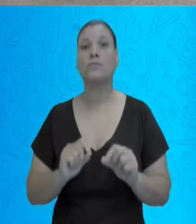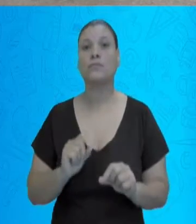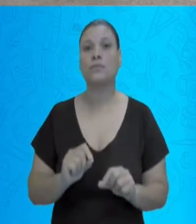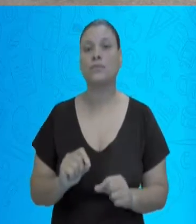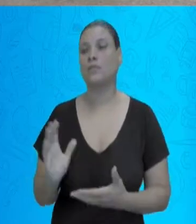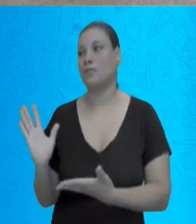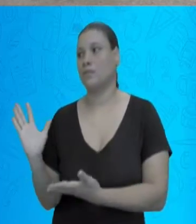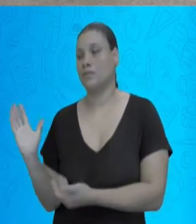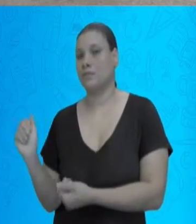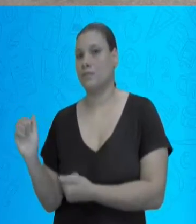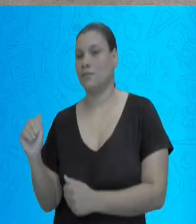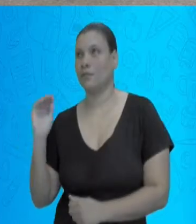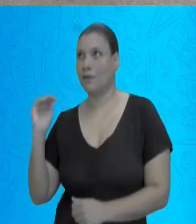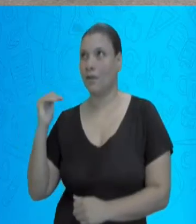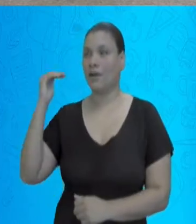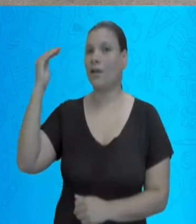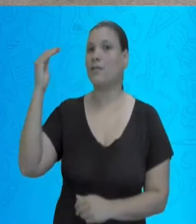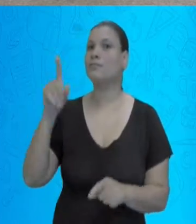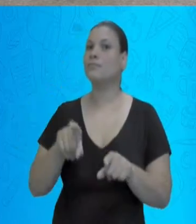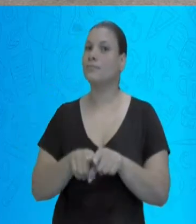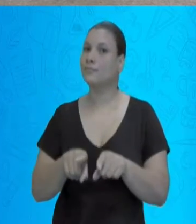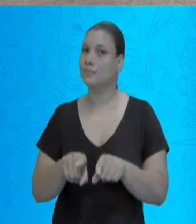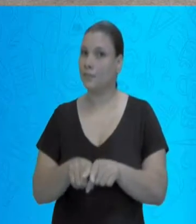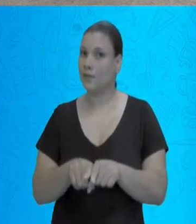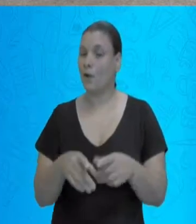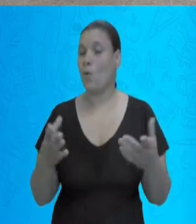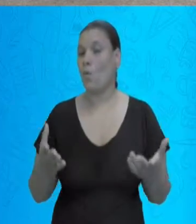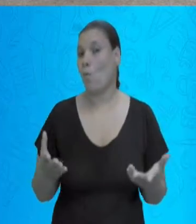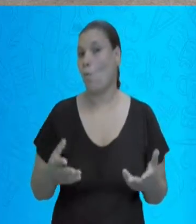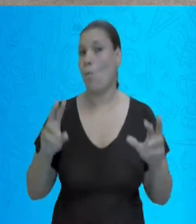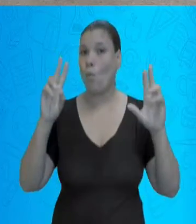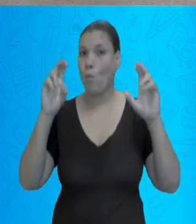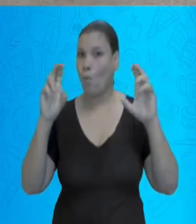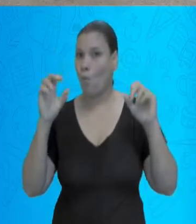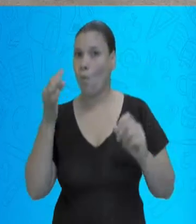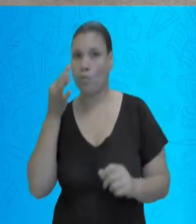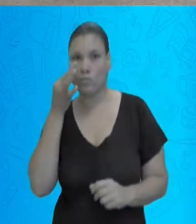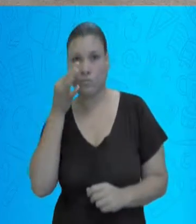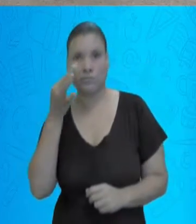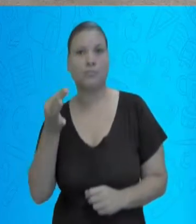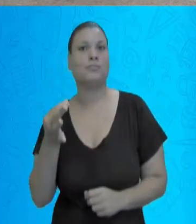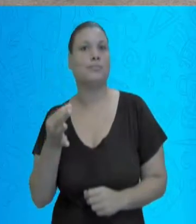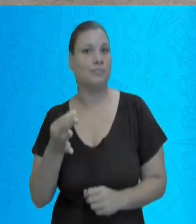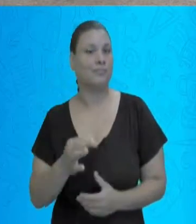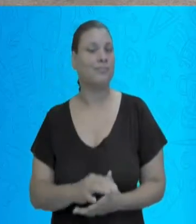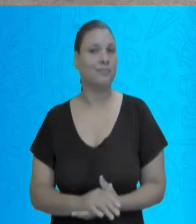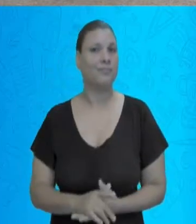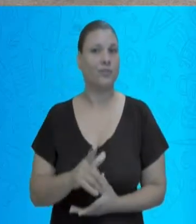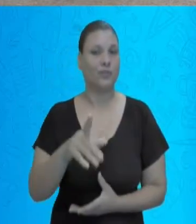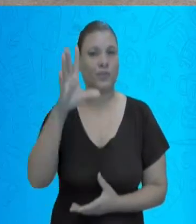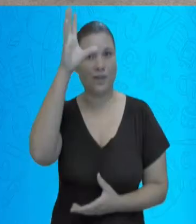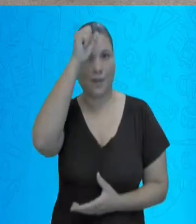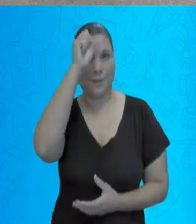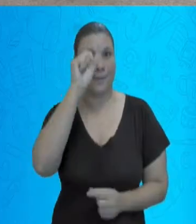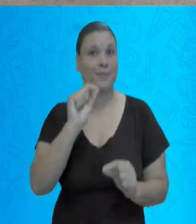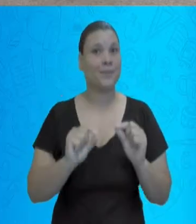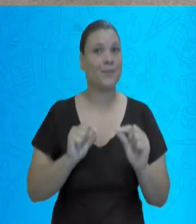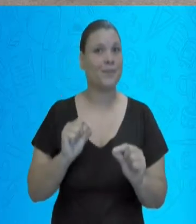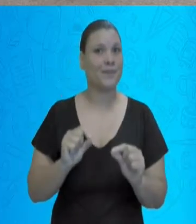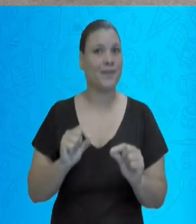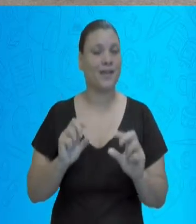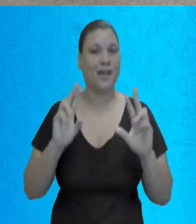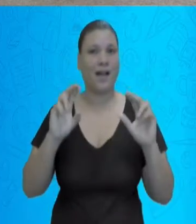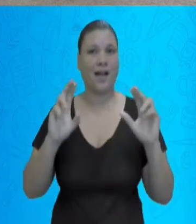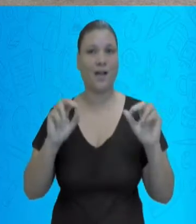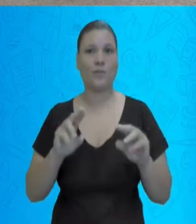Adultos, e hoje a gente vai falar de um tema muito interessante que tem muitas curiosidades para aprender sobre museus. Então